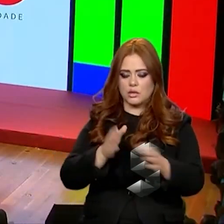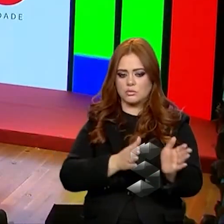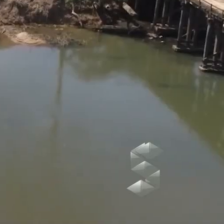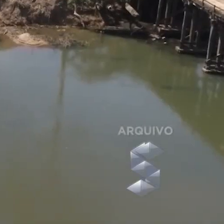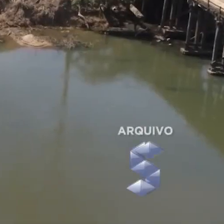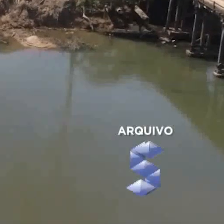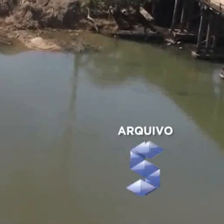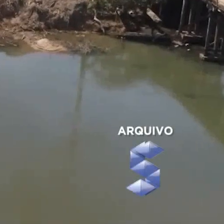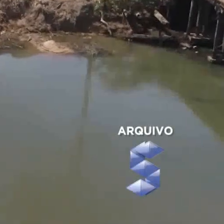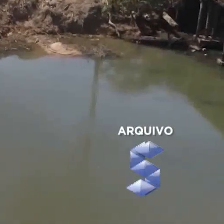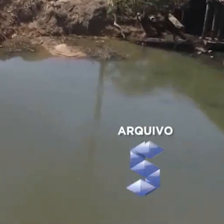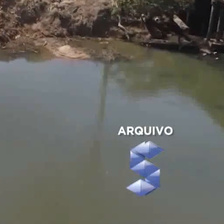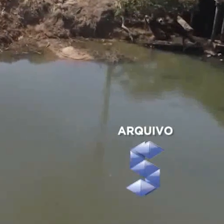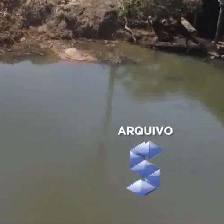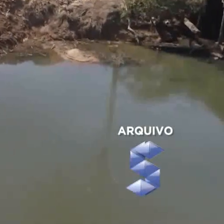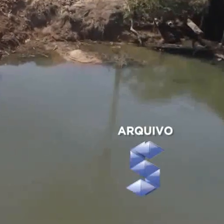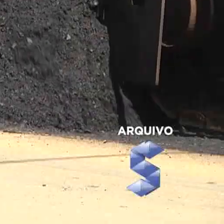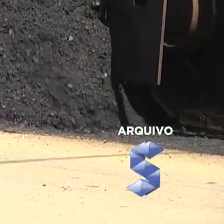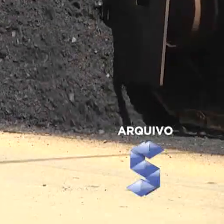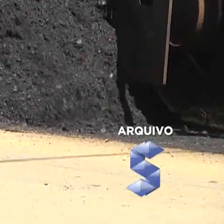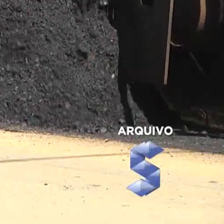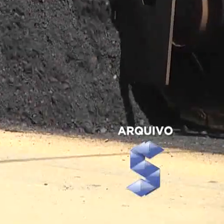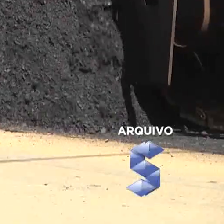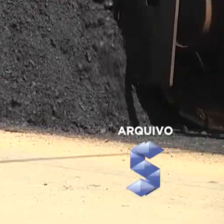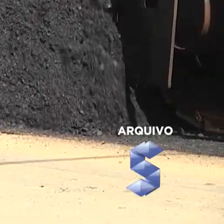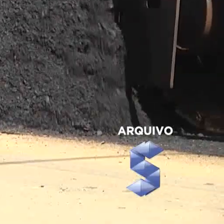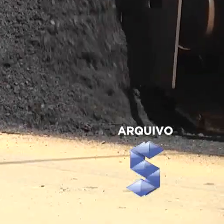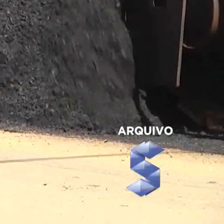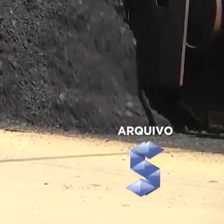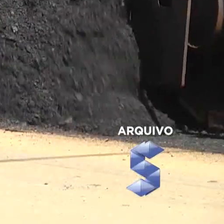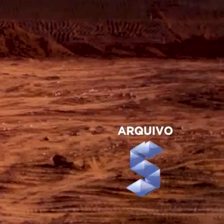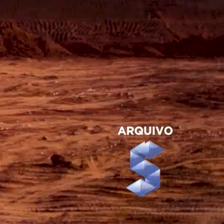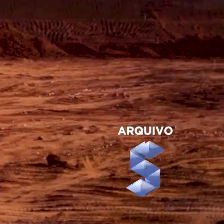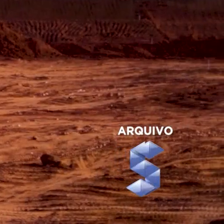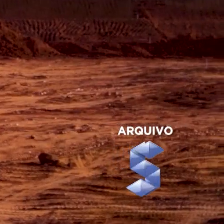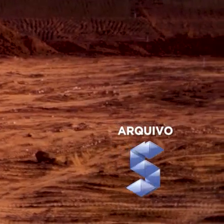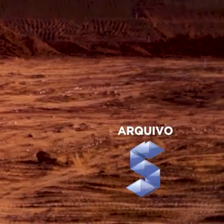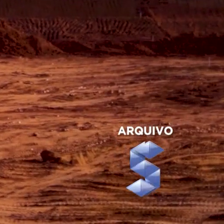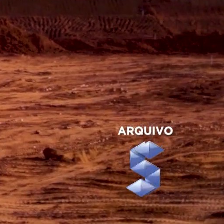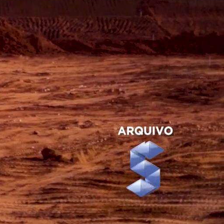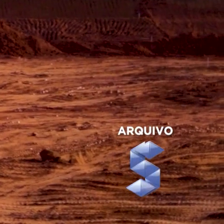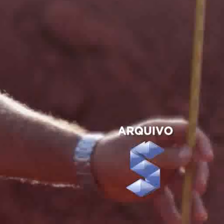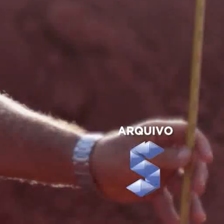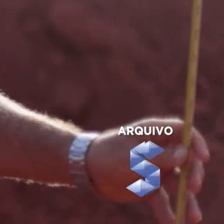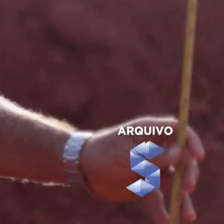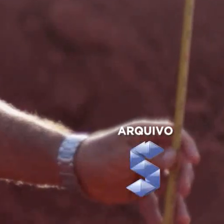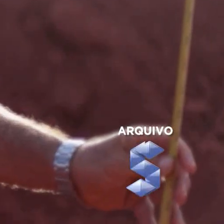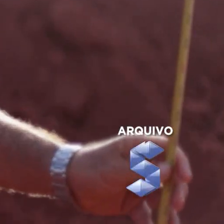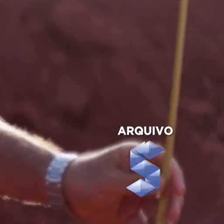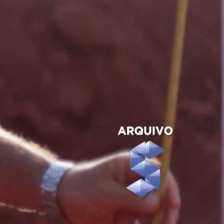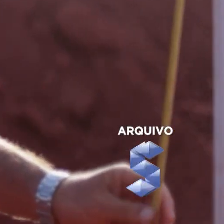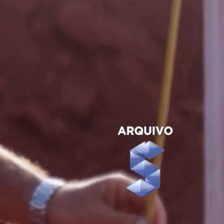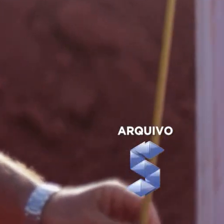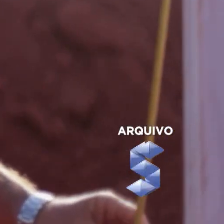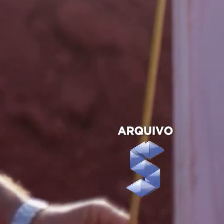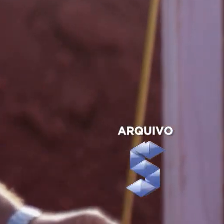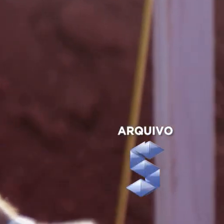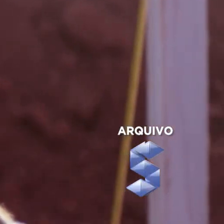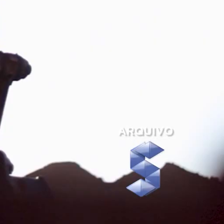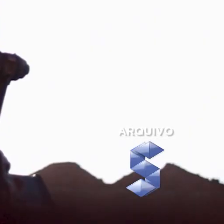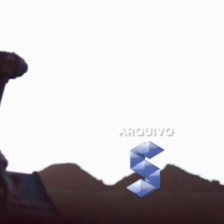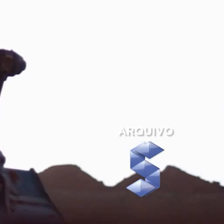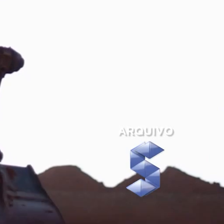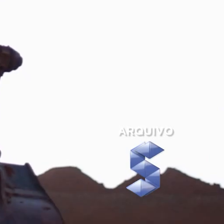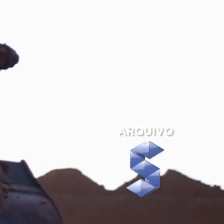econômicos. Segundo o governo federal, o PAC também vai contemplar a retomada de obras paradas, aceleração de obras em